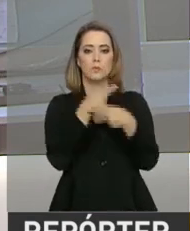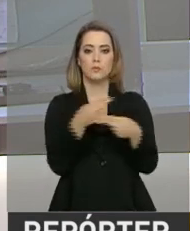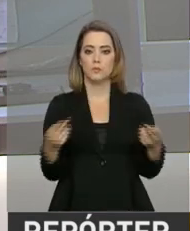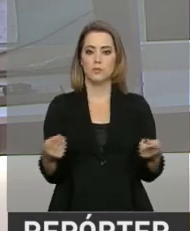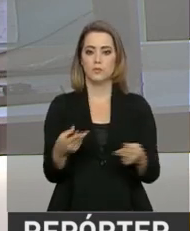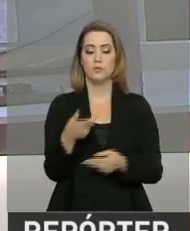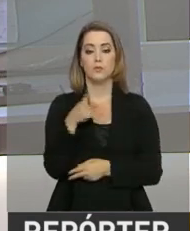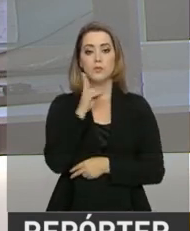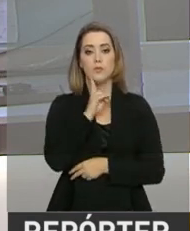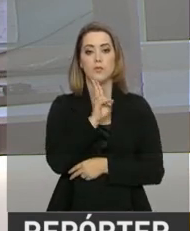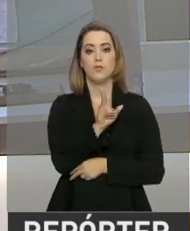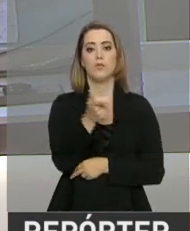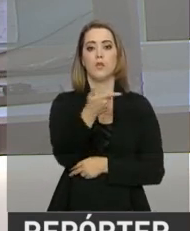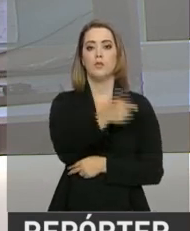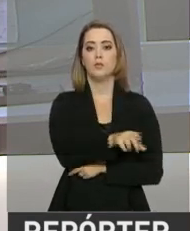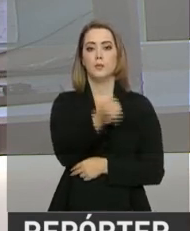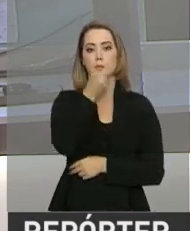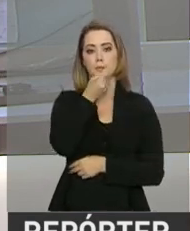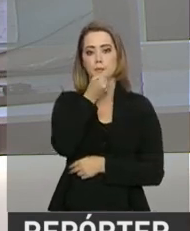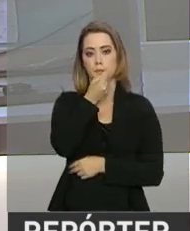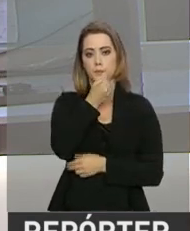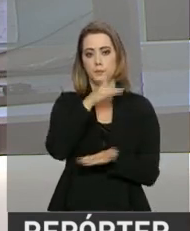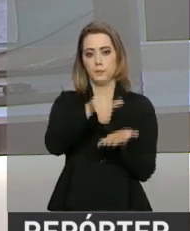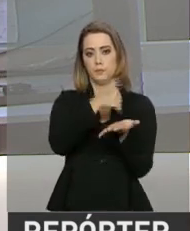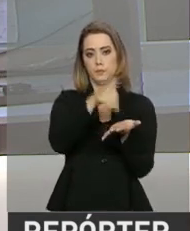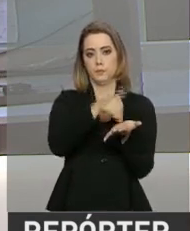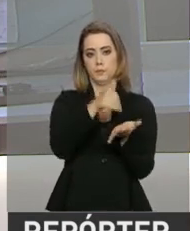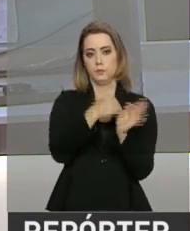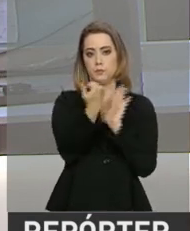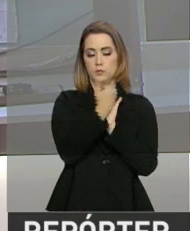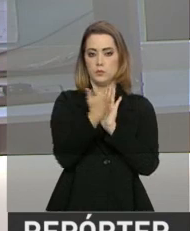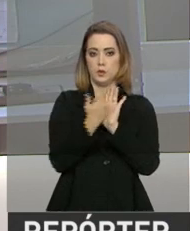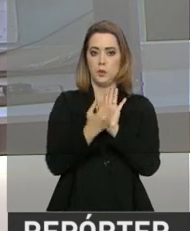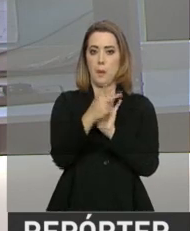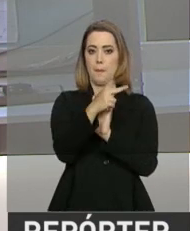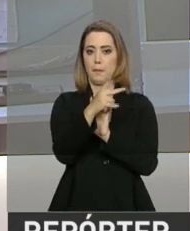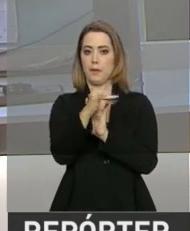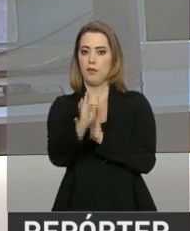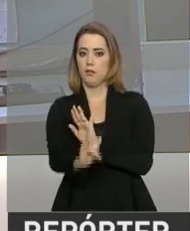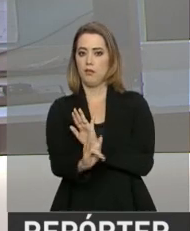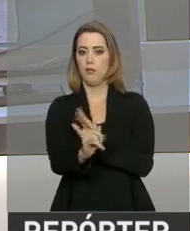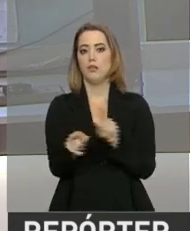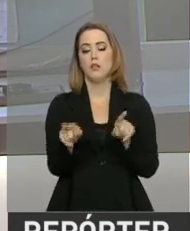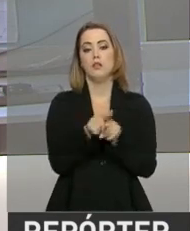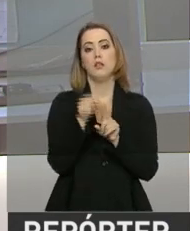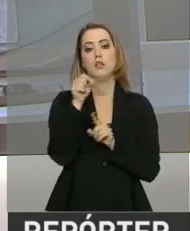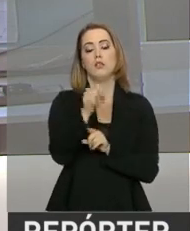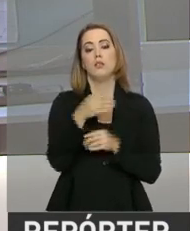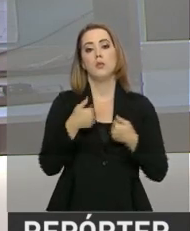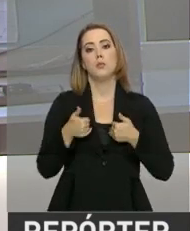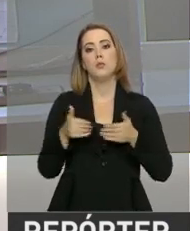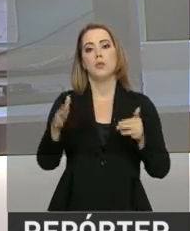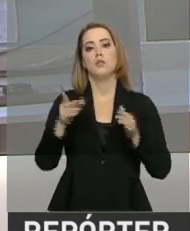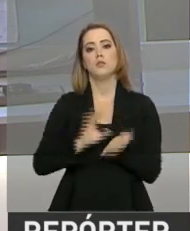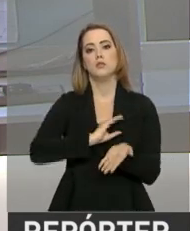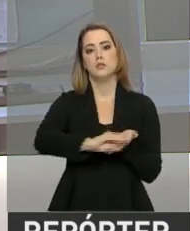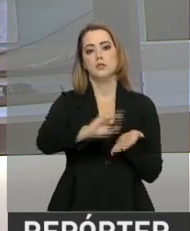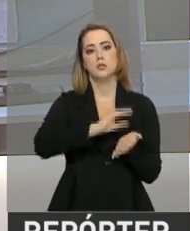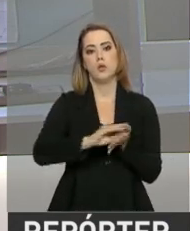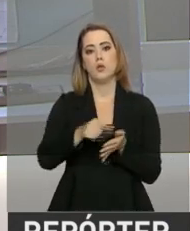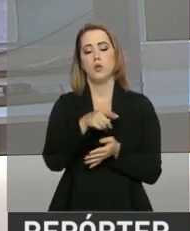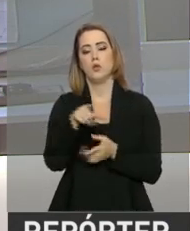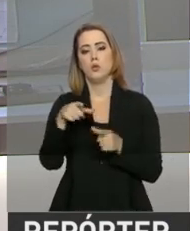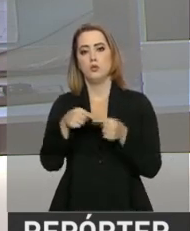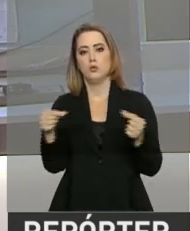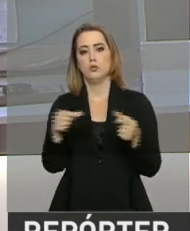sociais veja agora entrevista do secretário executivo do programa de parceria de investimentos moreira franco sobre a ampliação de investimentos japoneses